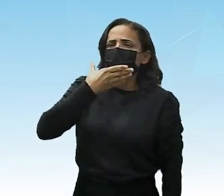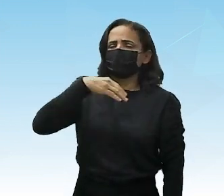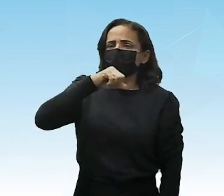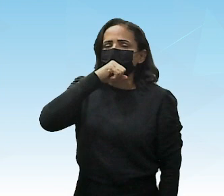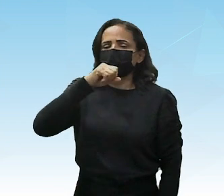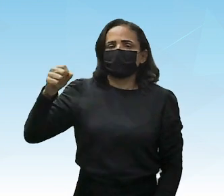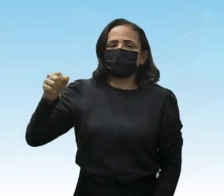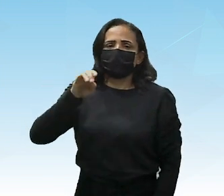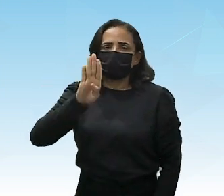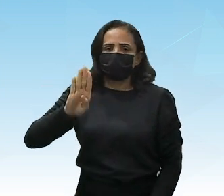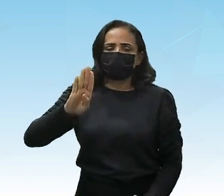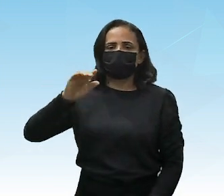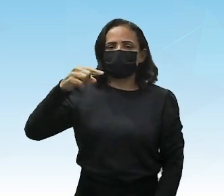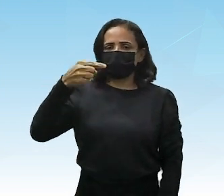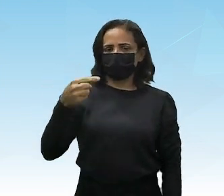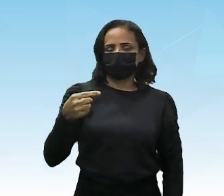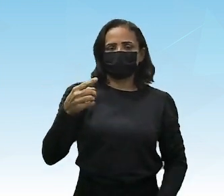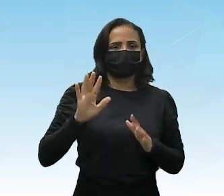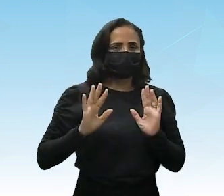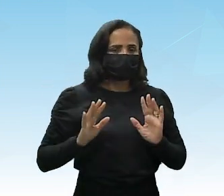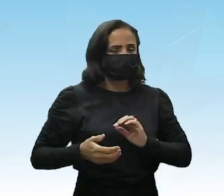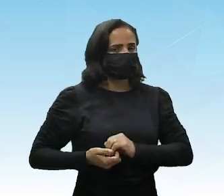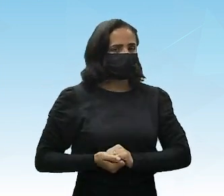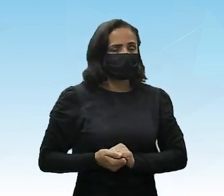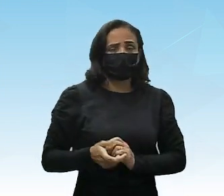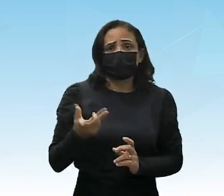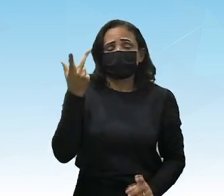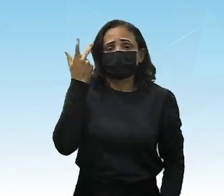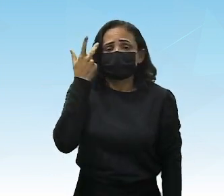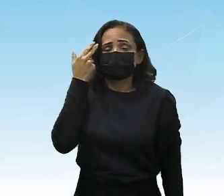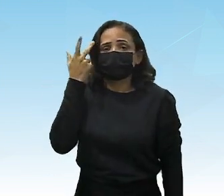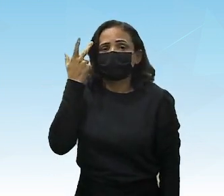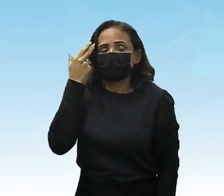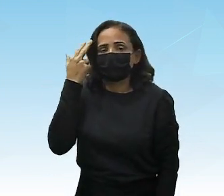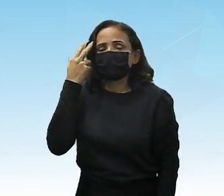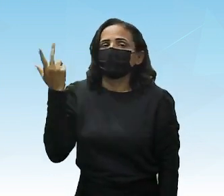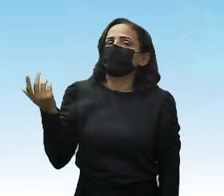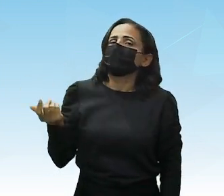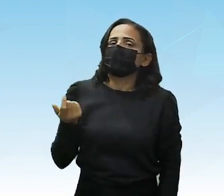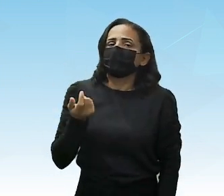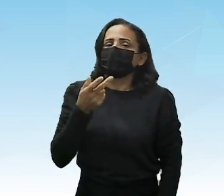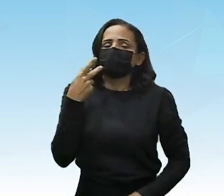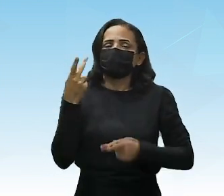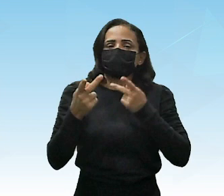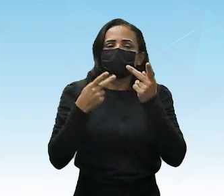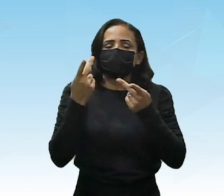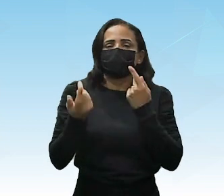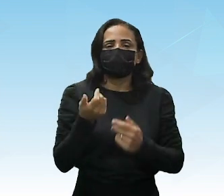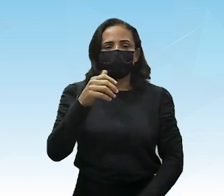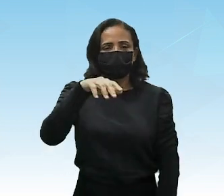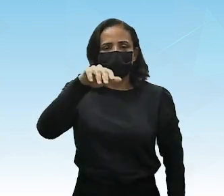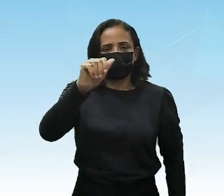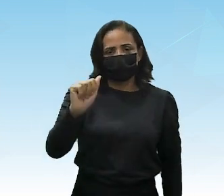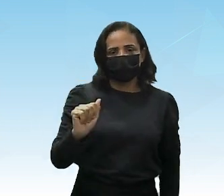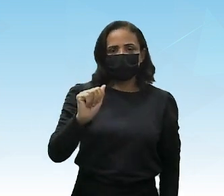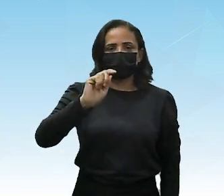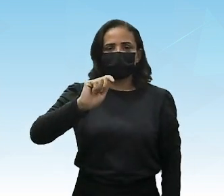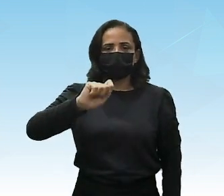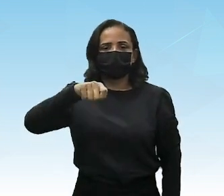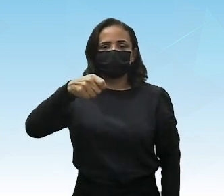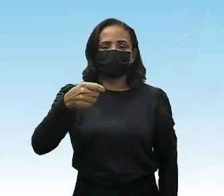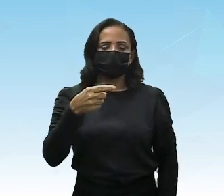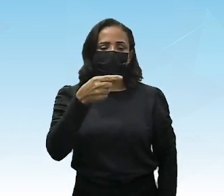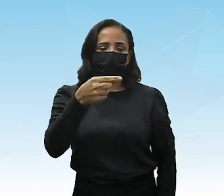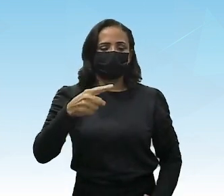negativo. E isso pra gente é tão comum, a gente falar a letrinha e o sinal, que geneticamente falando a gente pensa